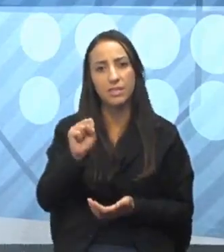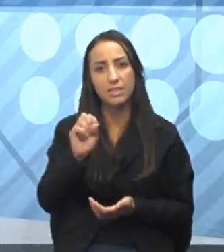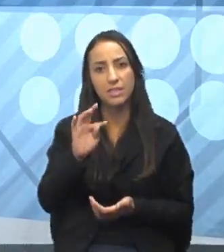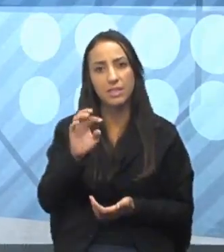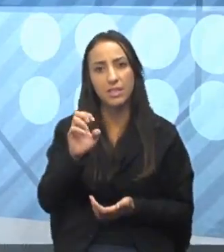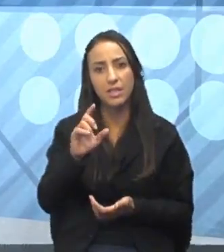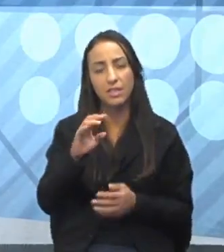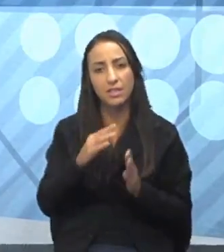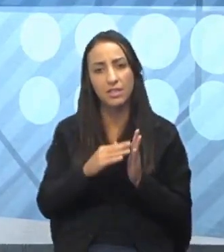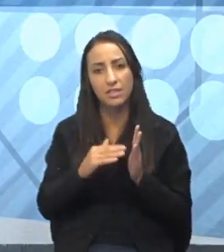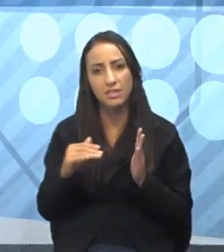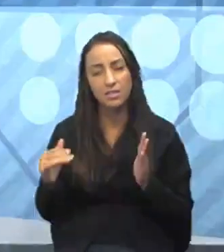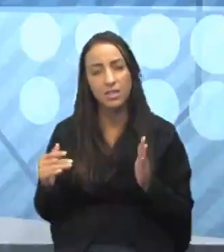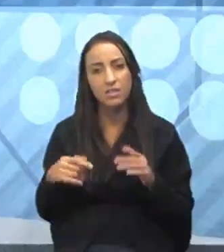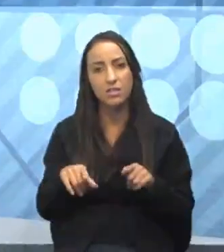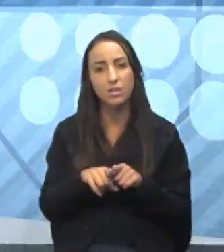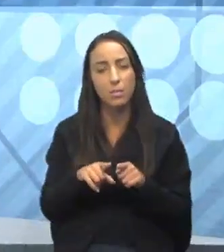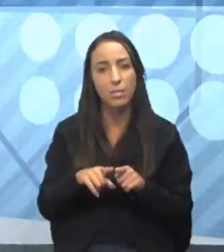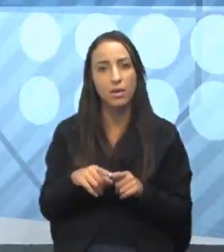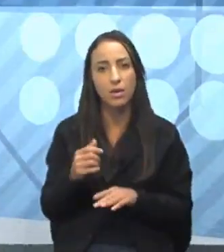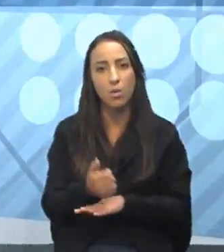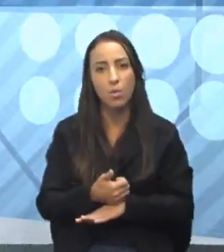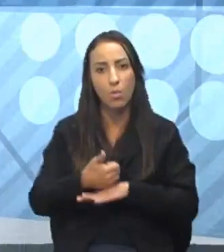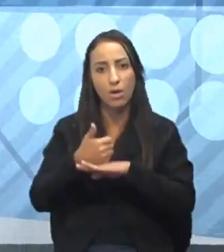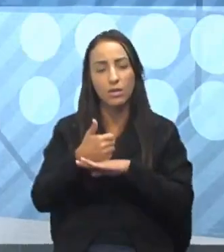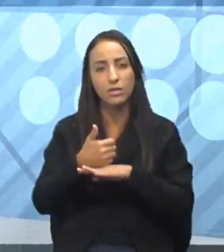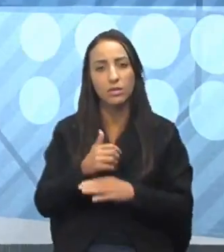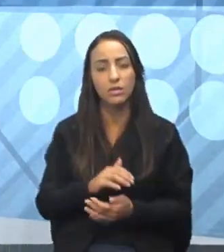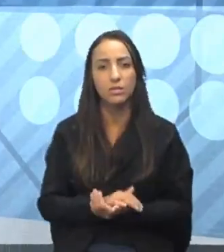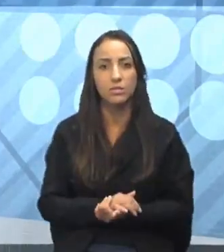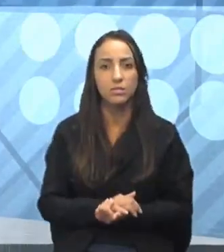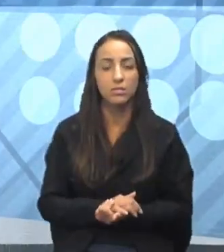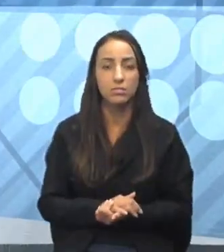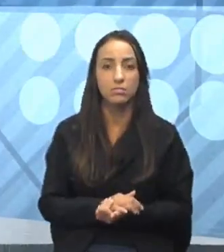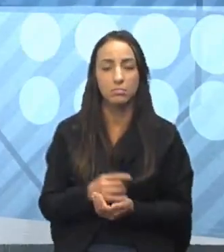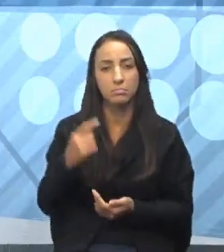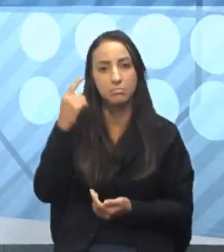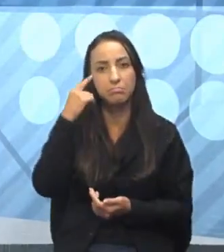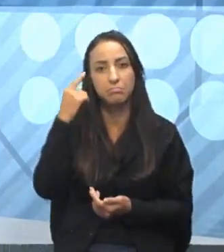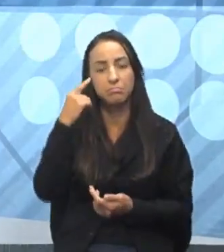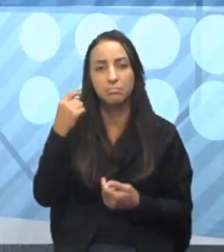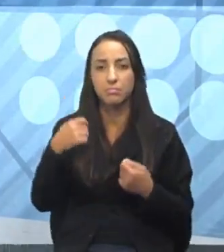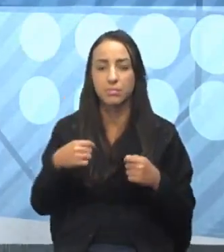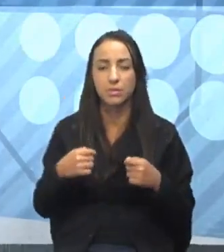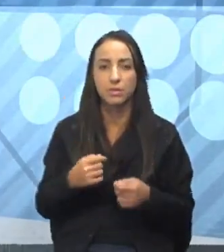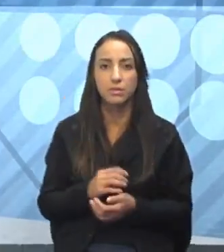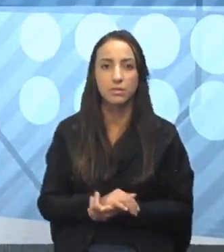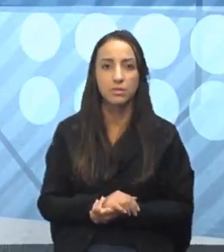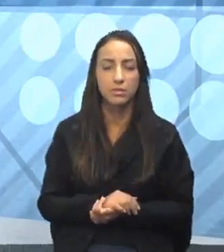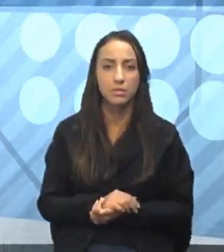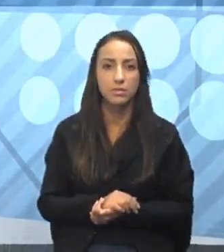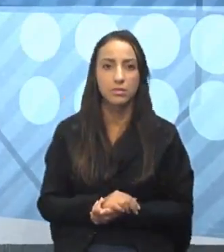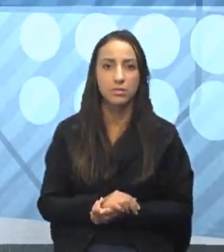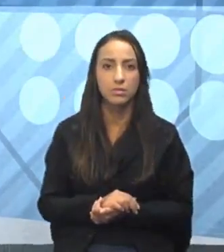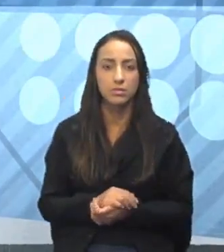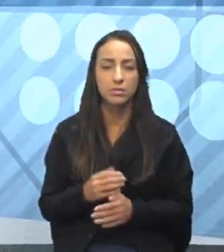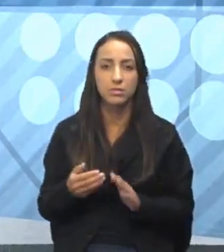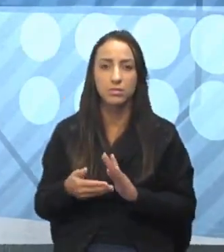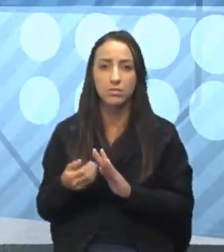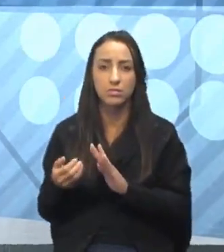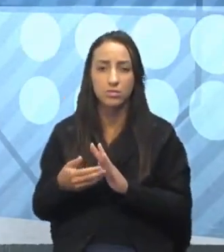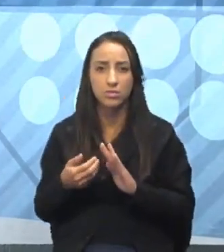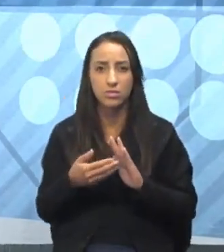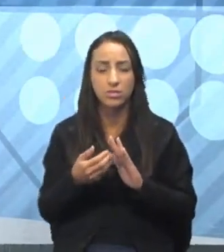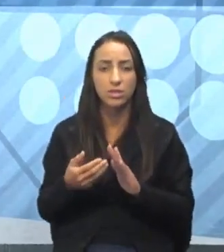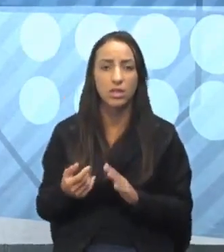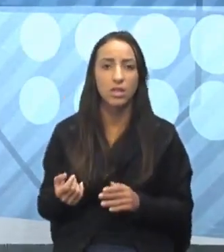na qualidade do cuidado ao preparar o corpo. Tá? Então, pensar nessas questões. Retirar todos os equipamentos,